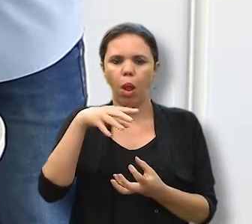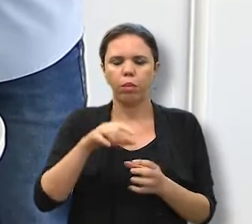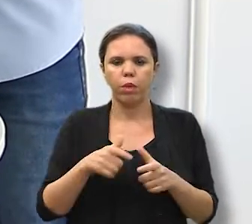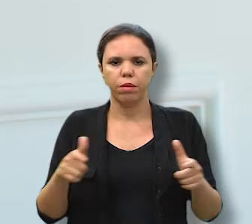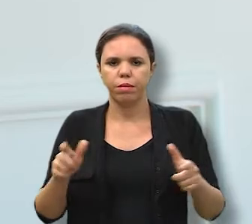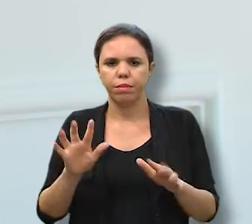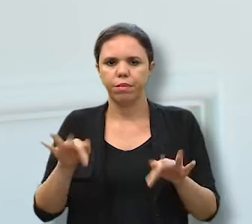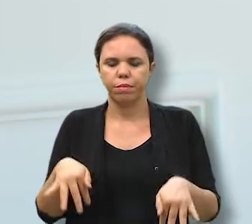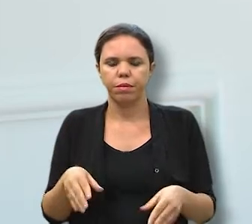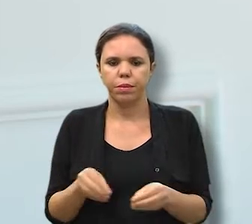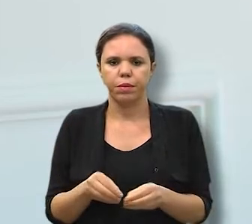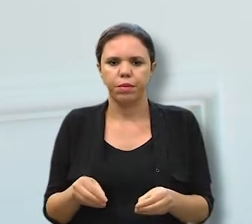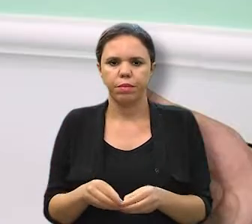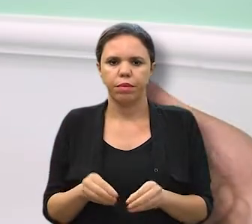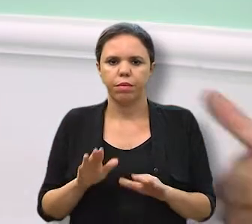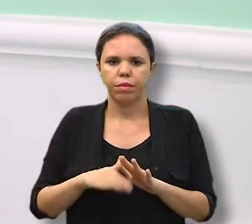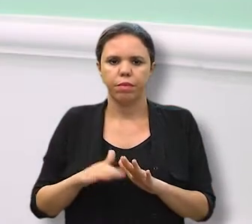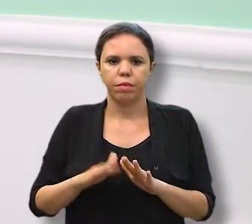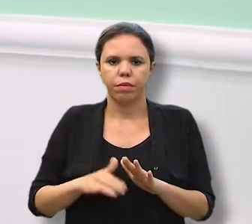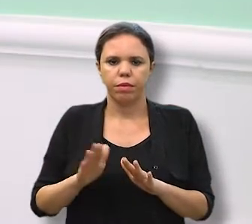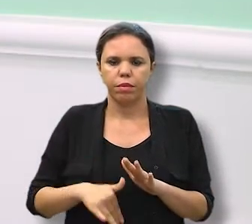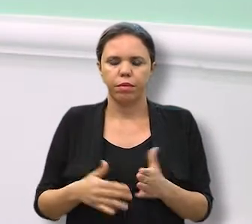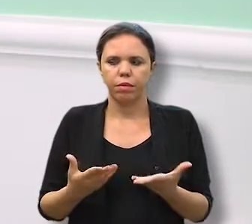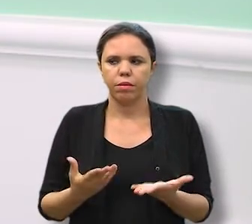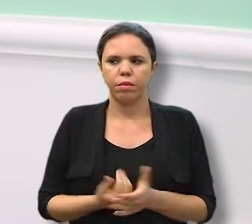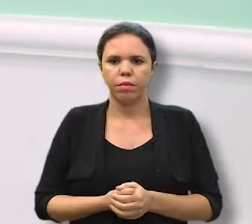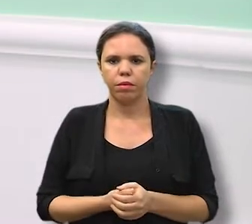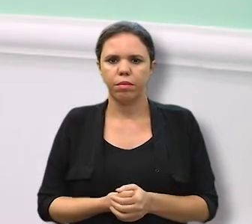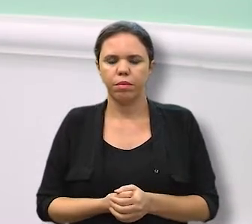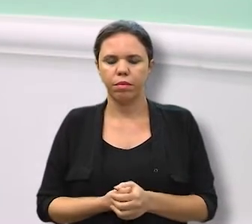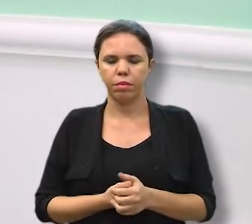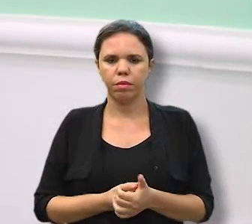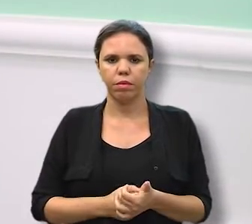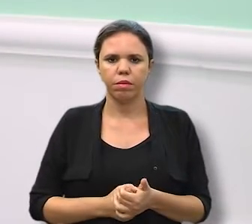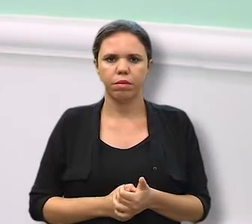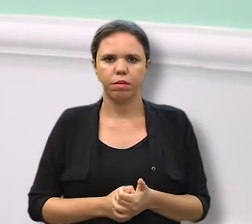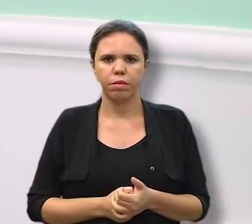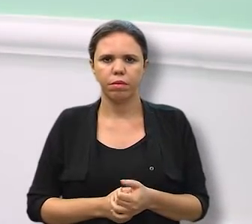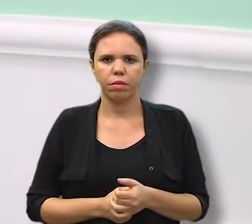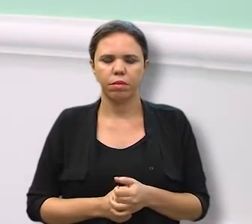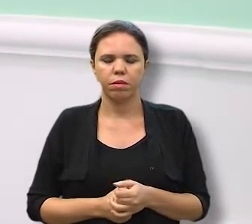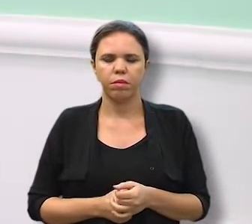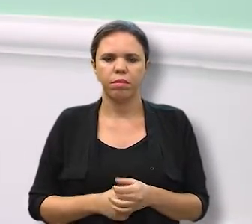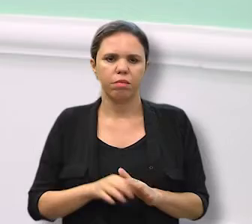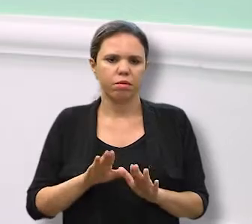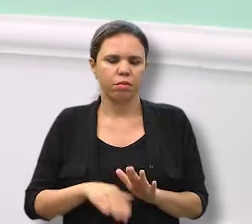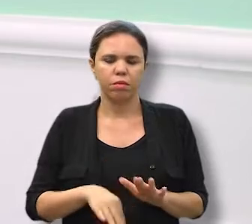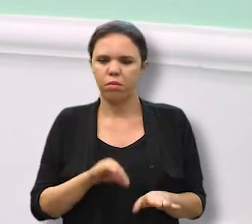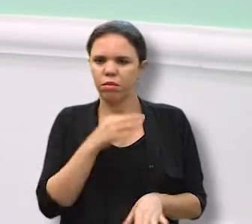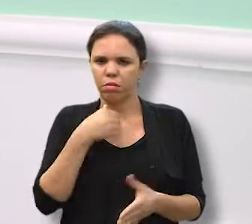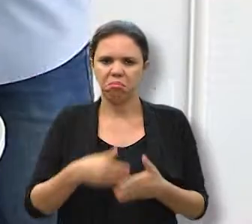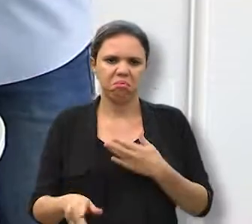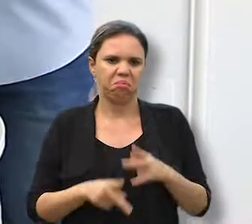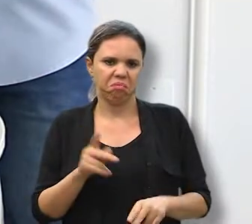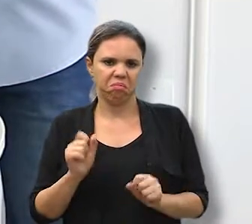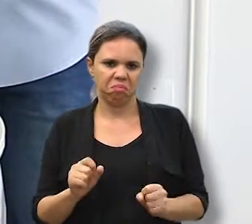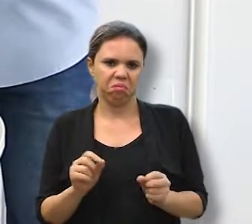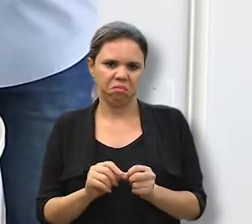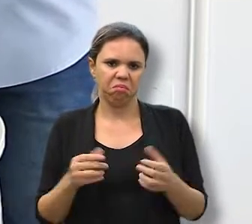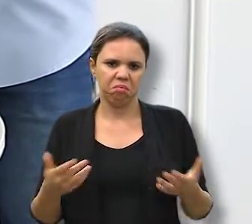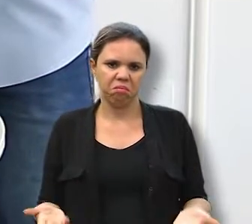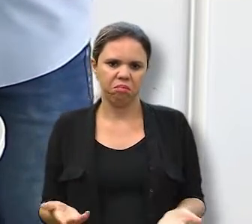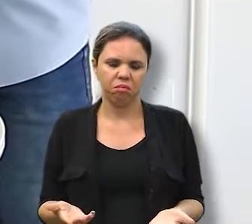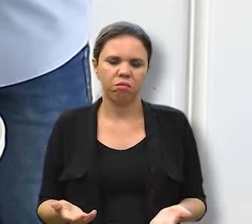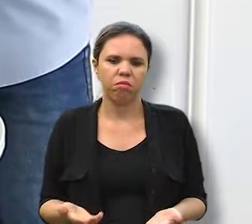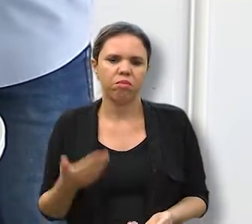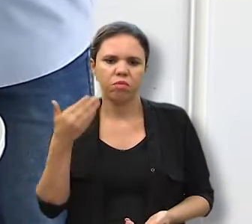isso para o final. É uma receita barata. Muito barato. O custo dele é super acessível. Qualquer um pode fazer. O